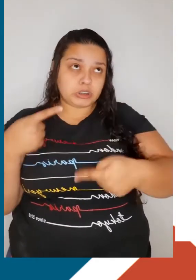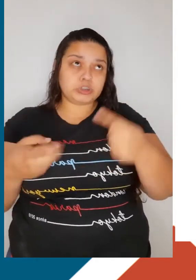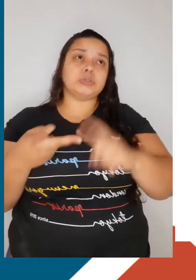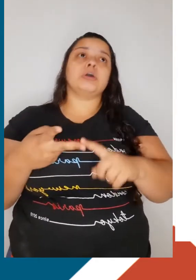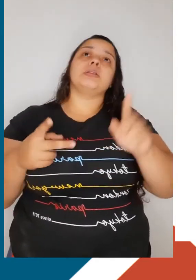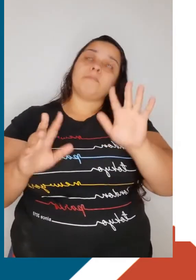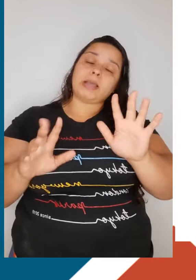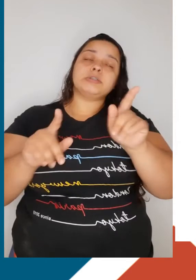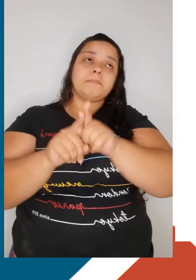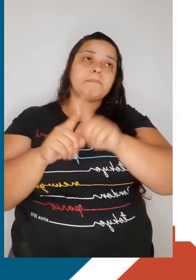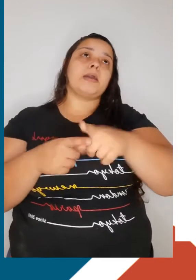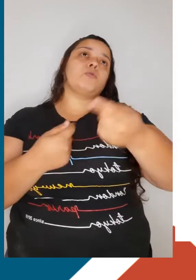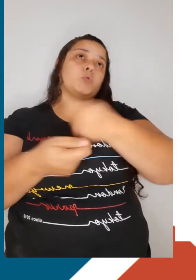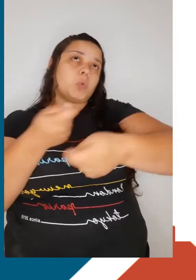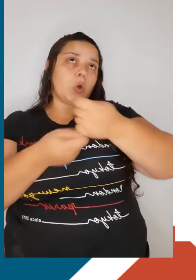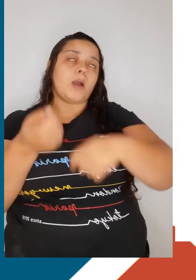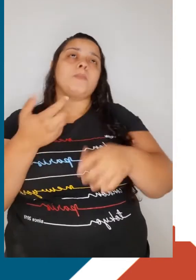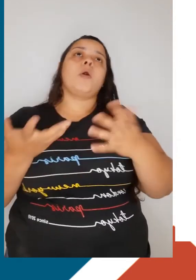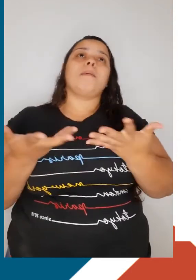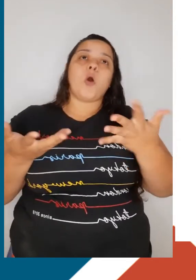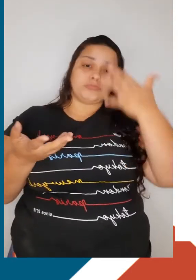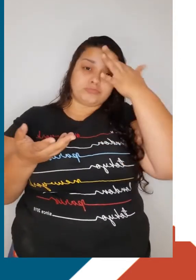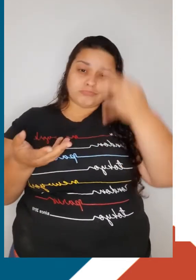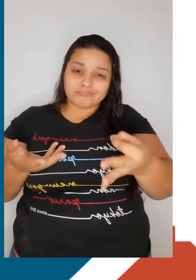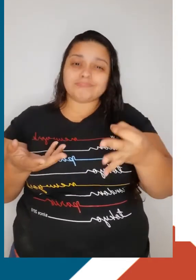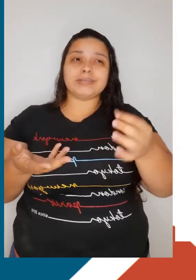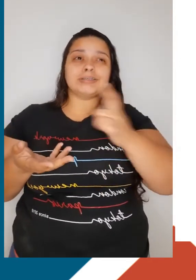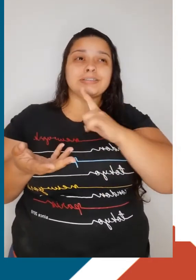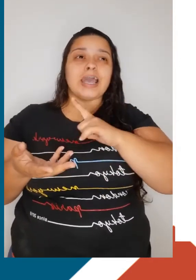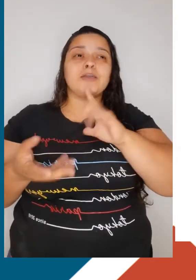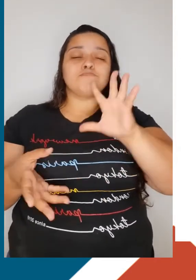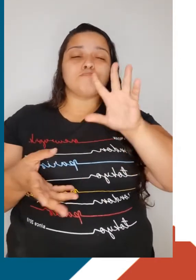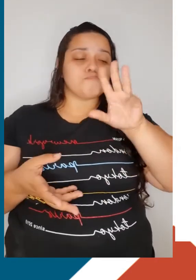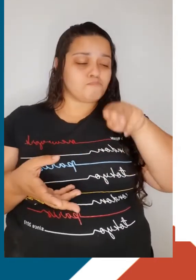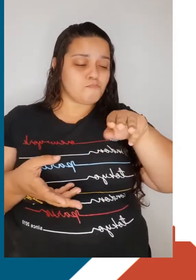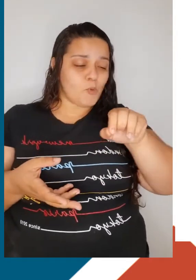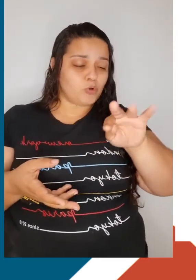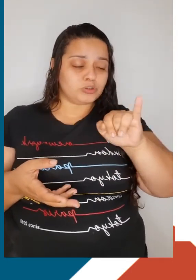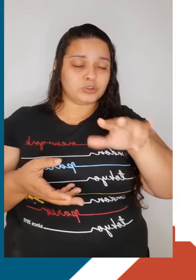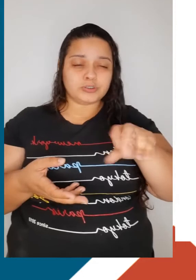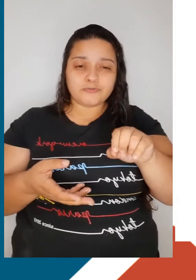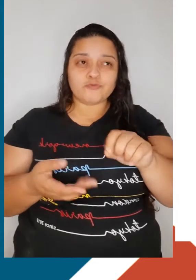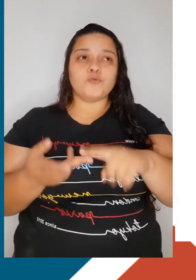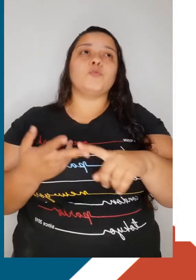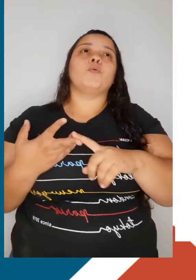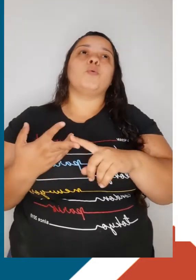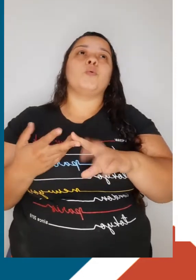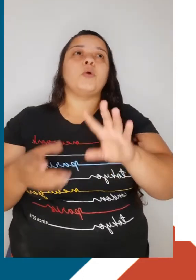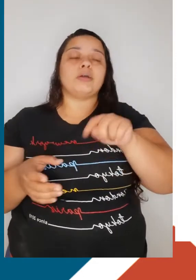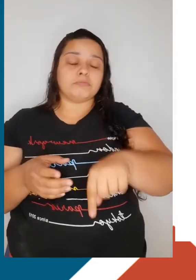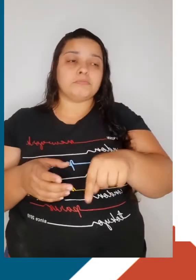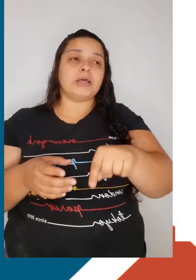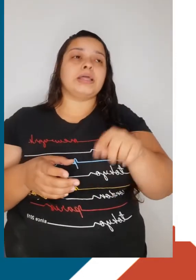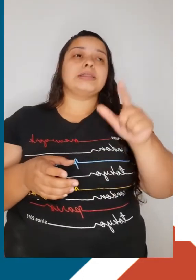não ignorando, claro, as motivações econômicas. Atualmente, tem-se a compreensão de que as motivações internas e externas, os fatores,